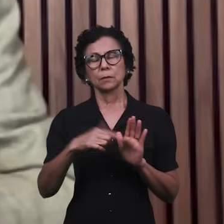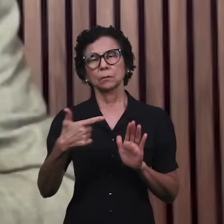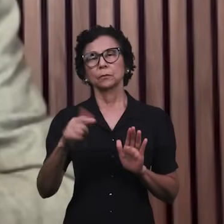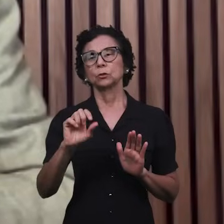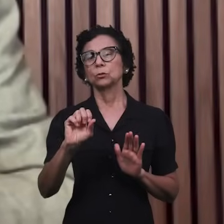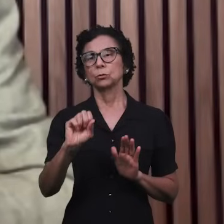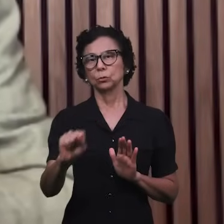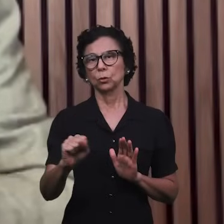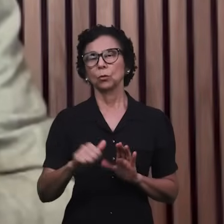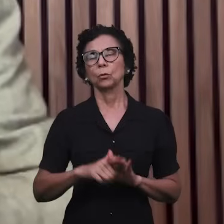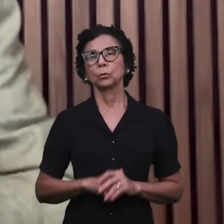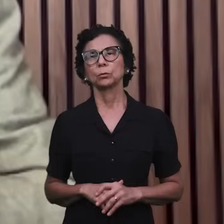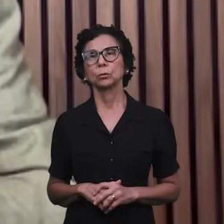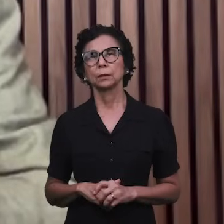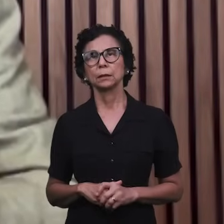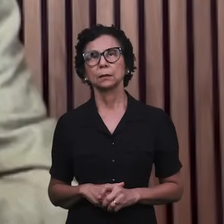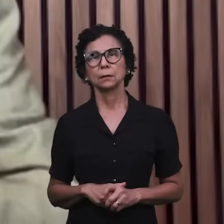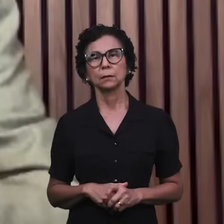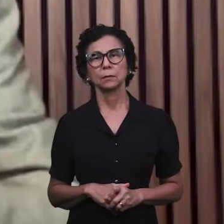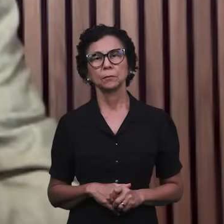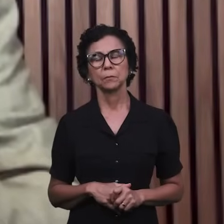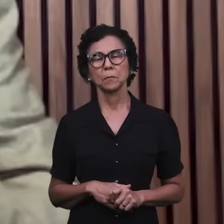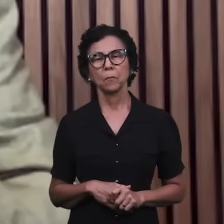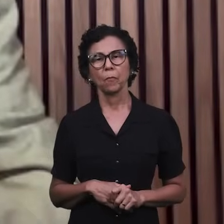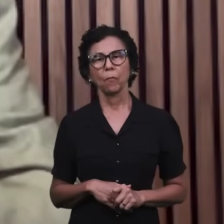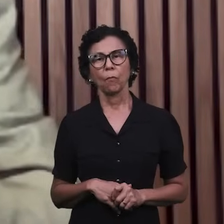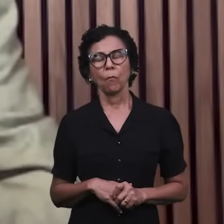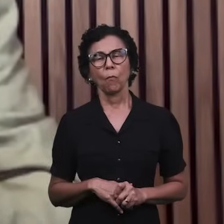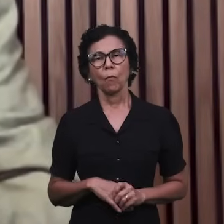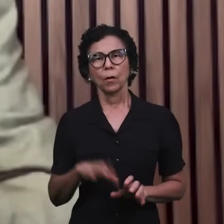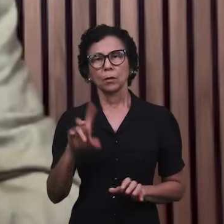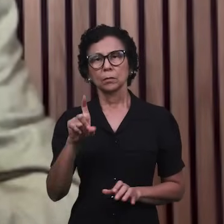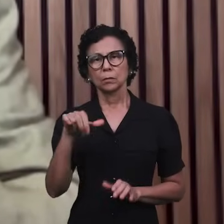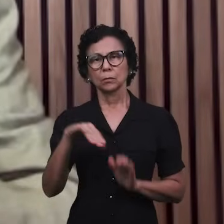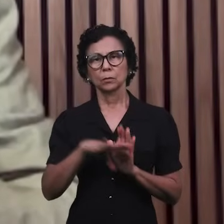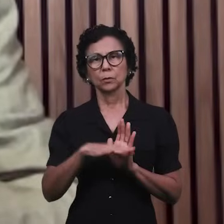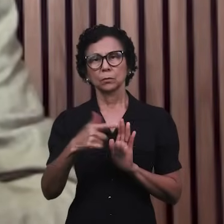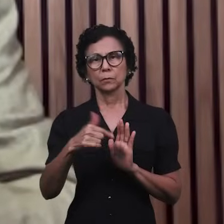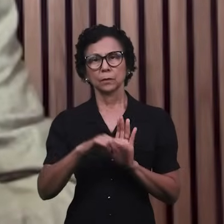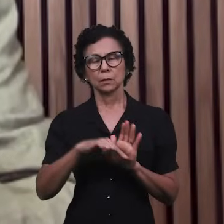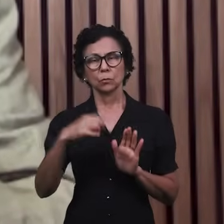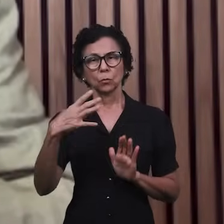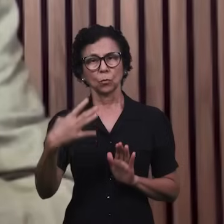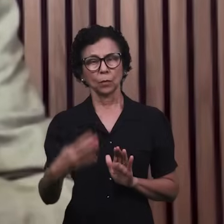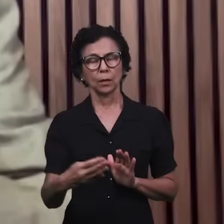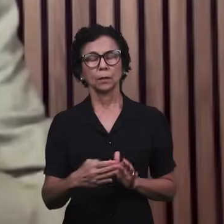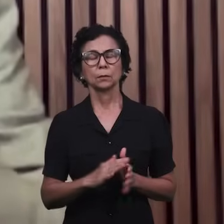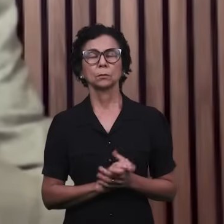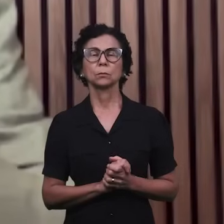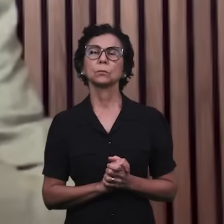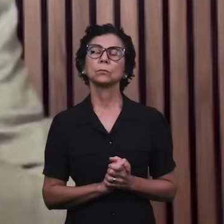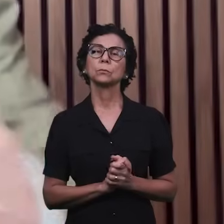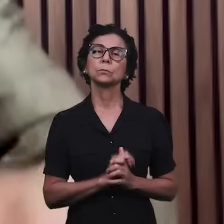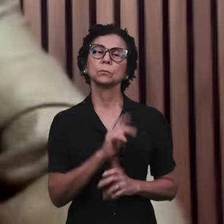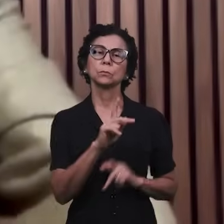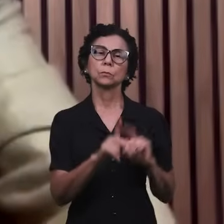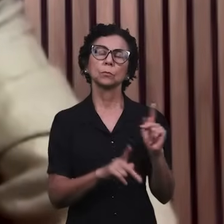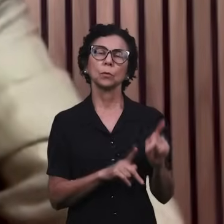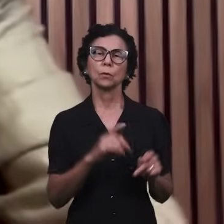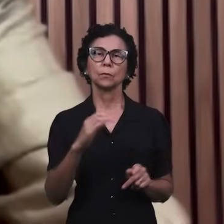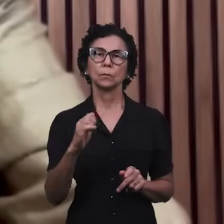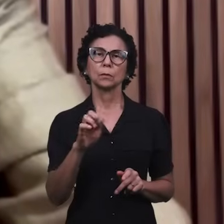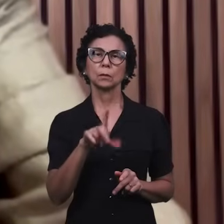Daniel 7, 28, né? A partir da segunda parte de Daniel 2, 4, quando os caldeus